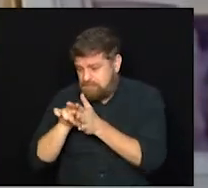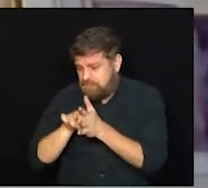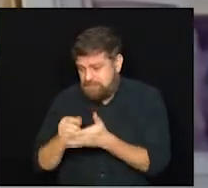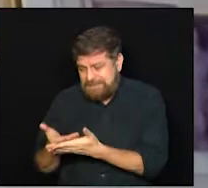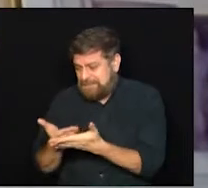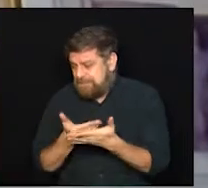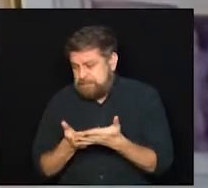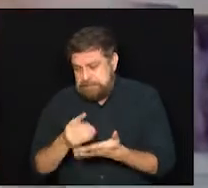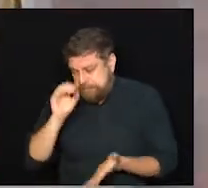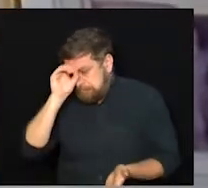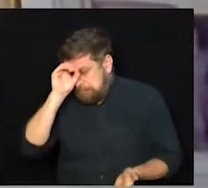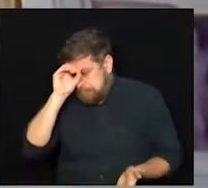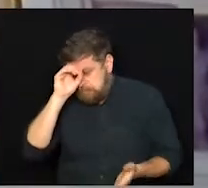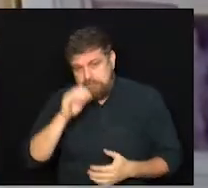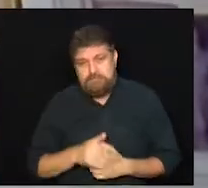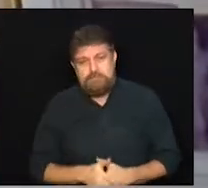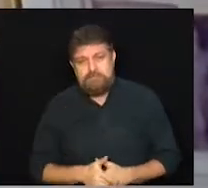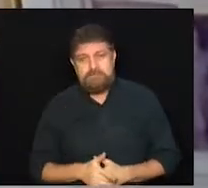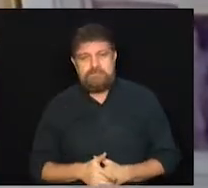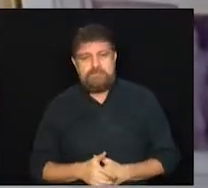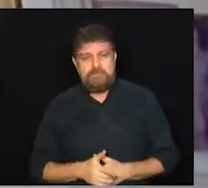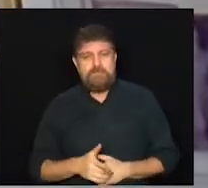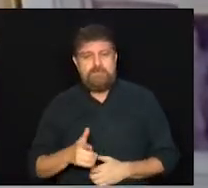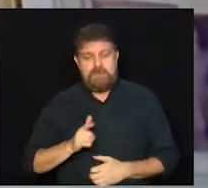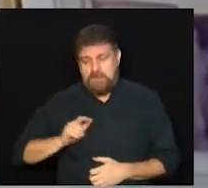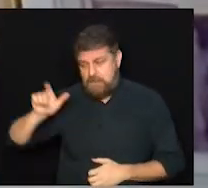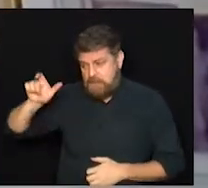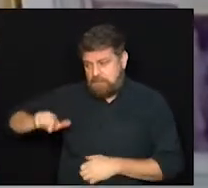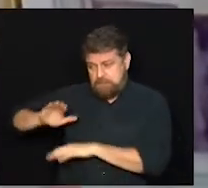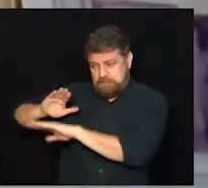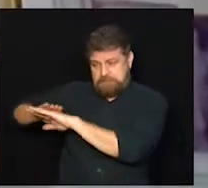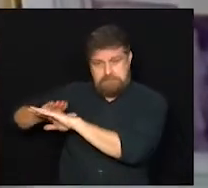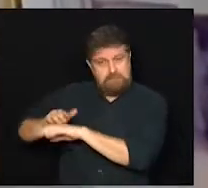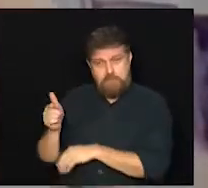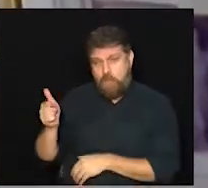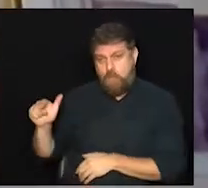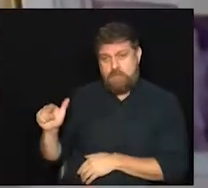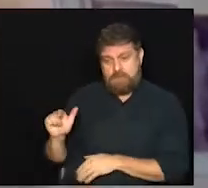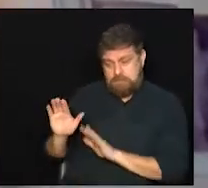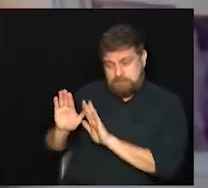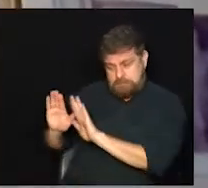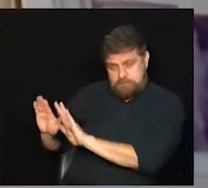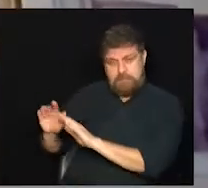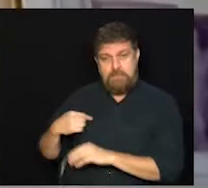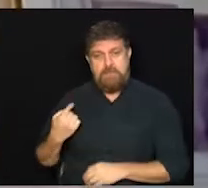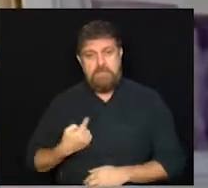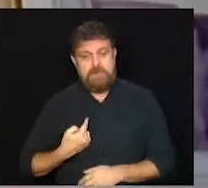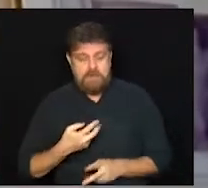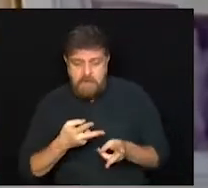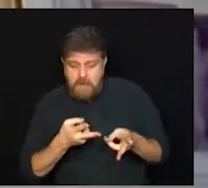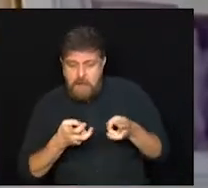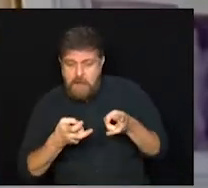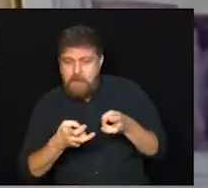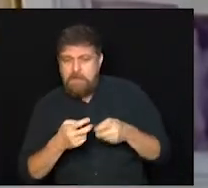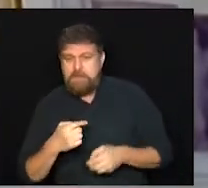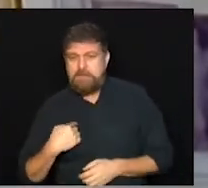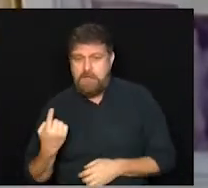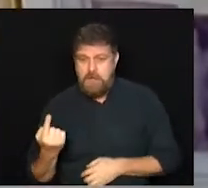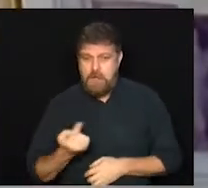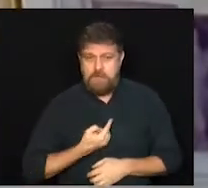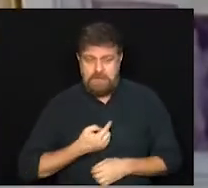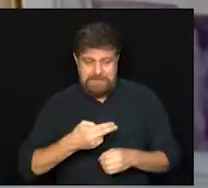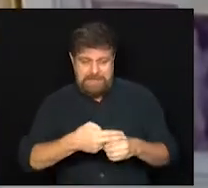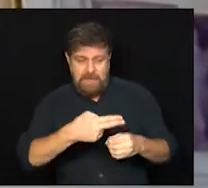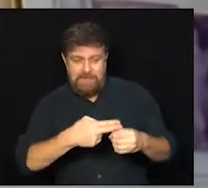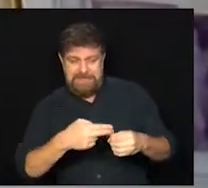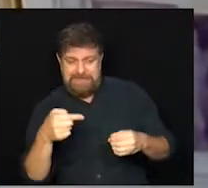estudos, certamente há quem faça, mas o que nós temos recebido é muito mais, no nosso caso da